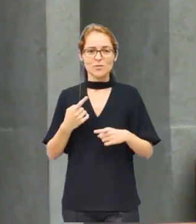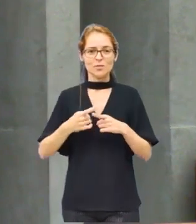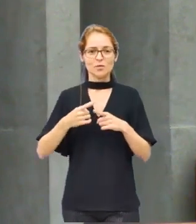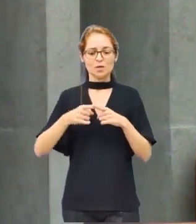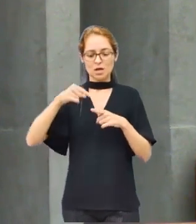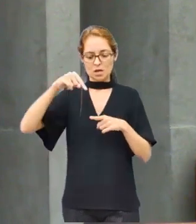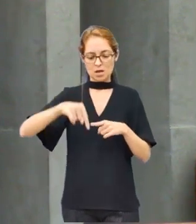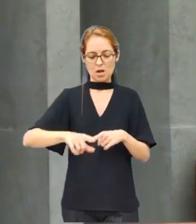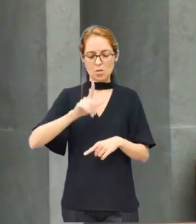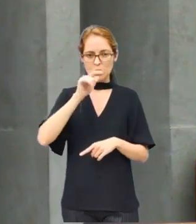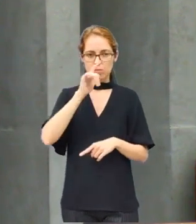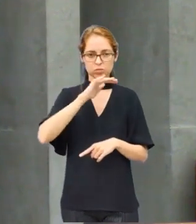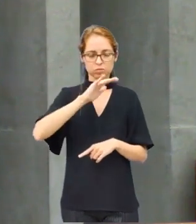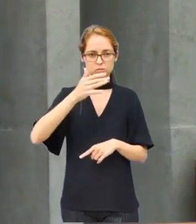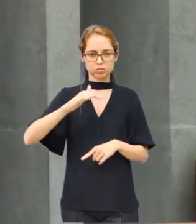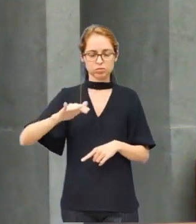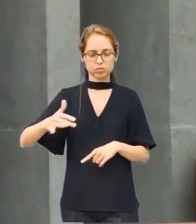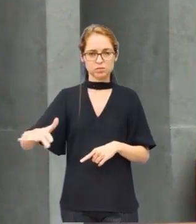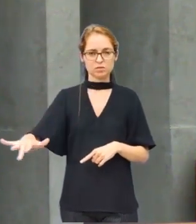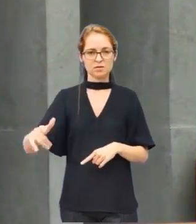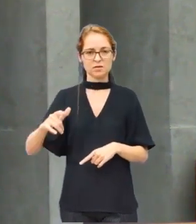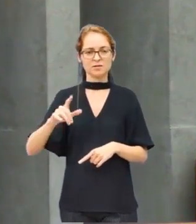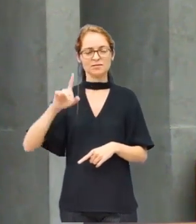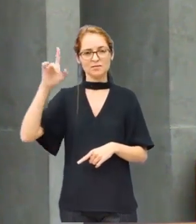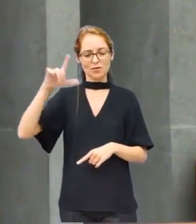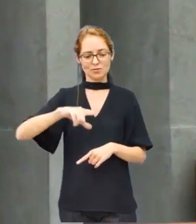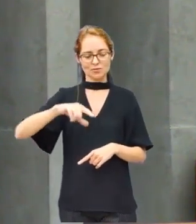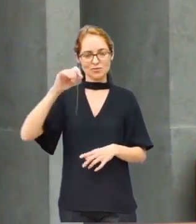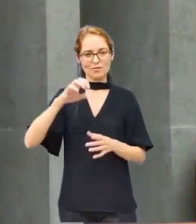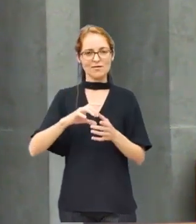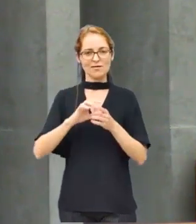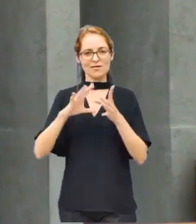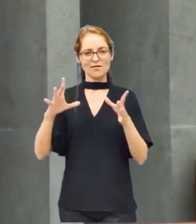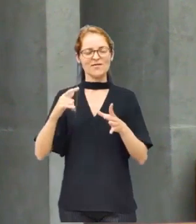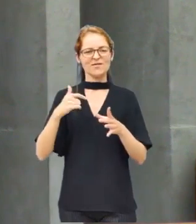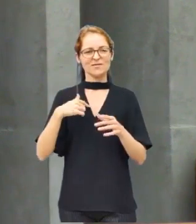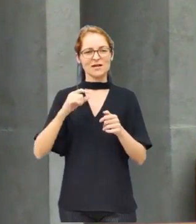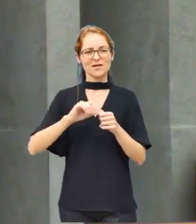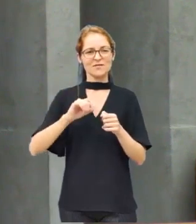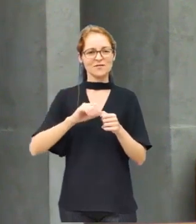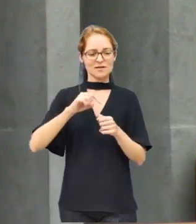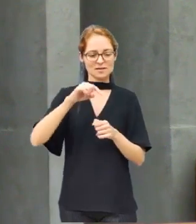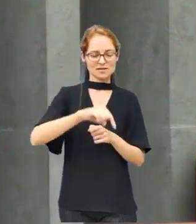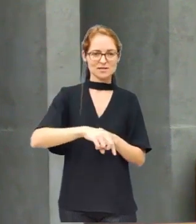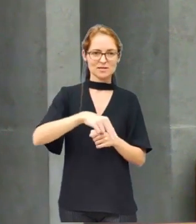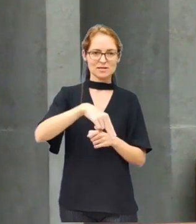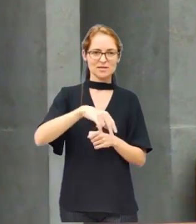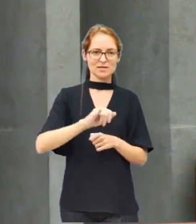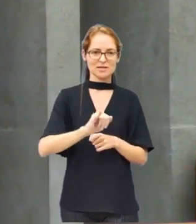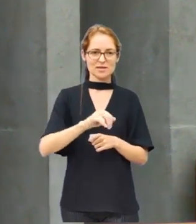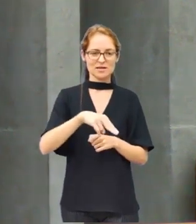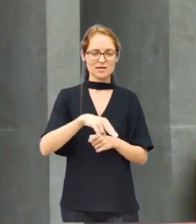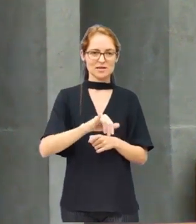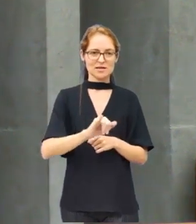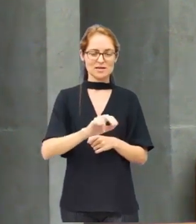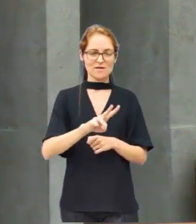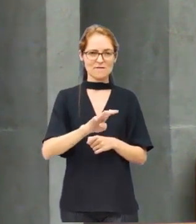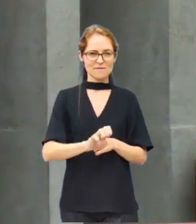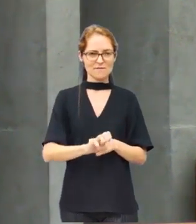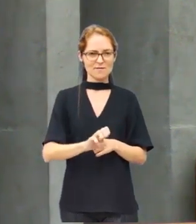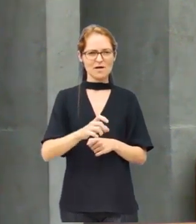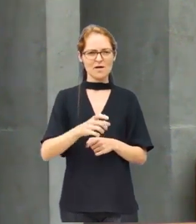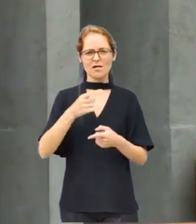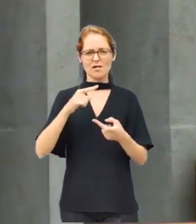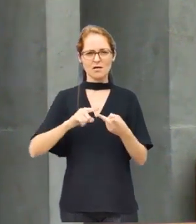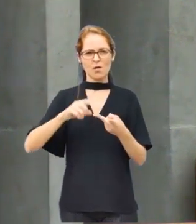traz livramento. Ele fez isso com uma cidade, com um povo inteiro de Nínive. Ele fez isso com um profeta. E é isso que Ele faz comigo e com você